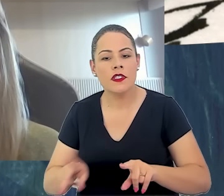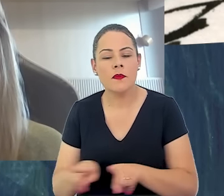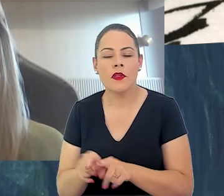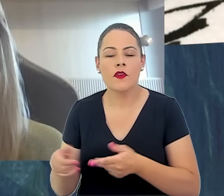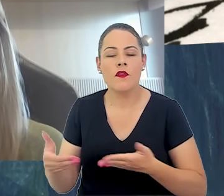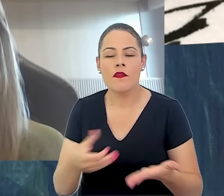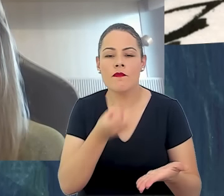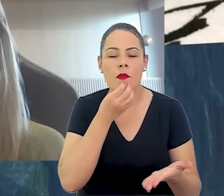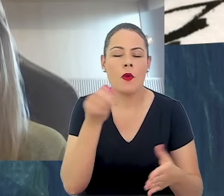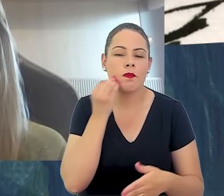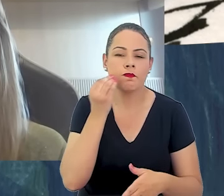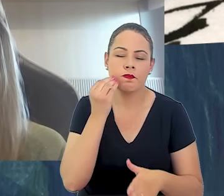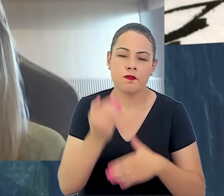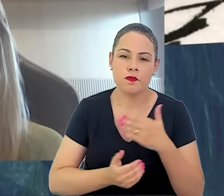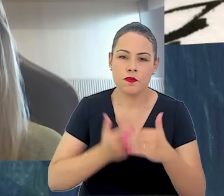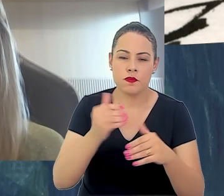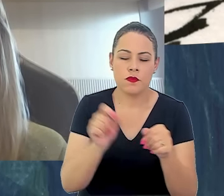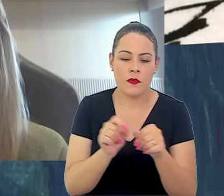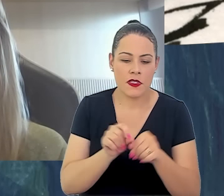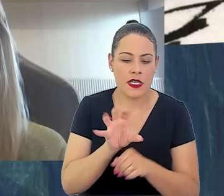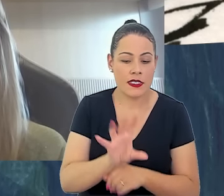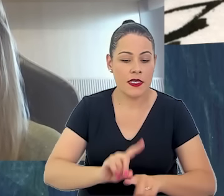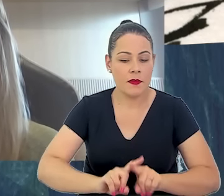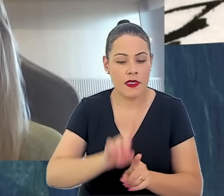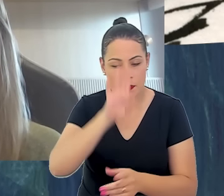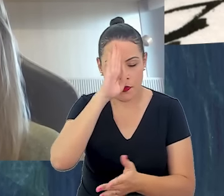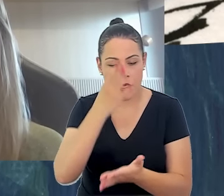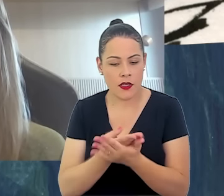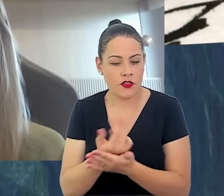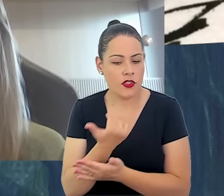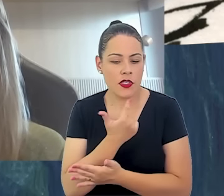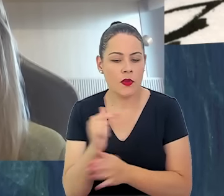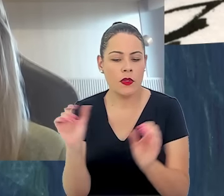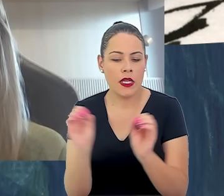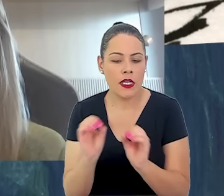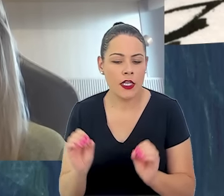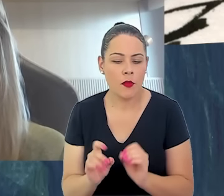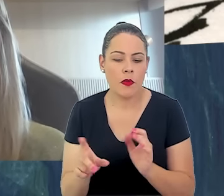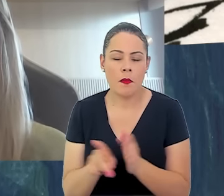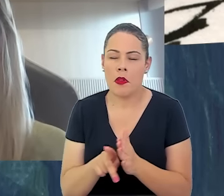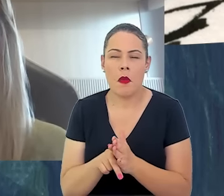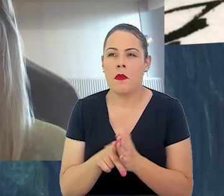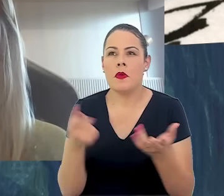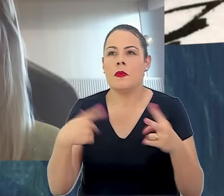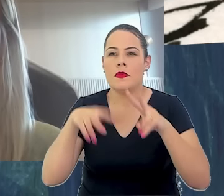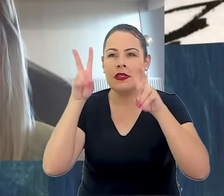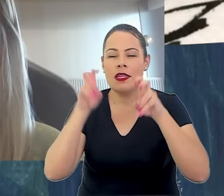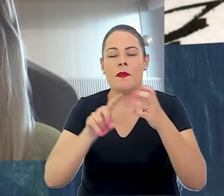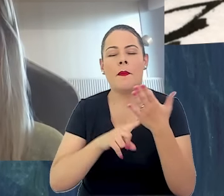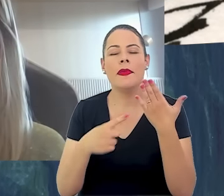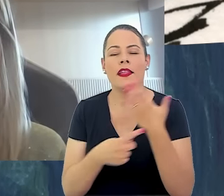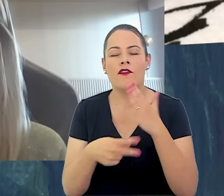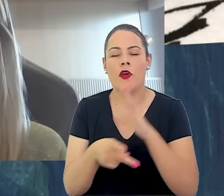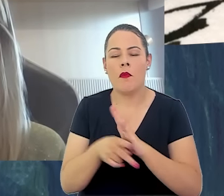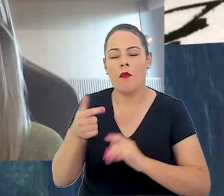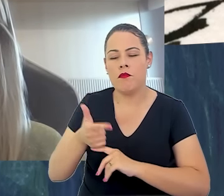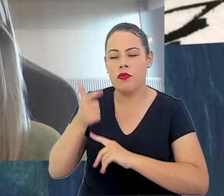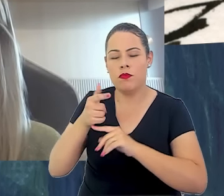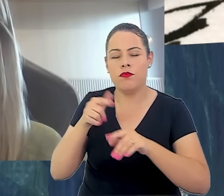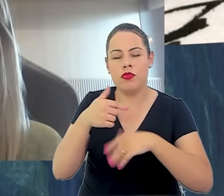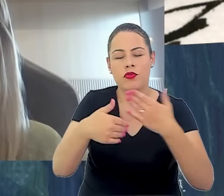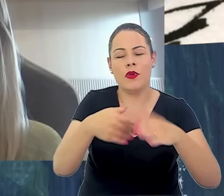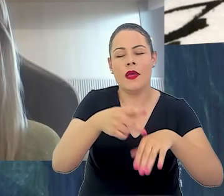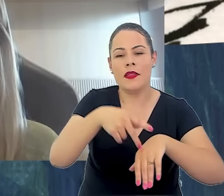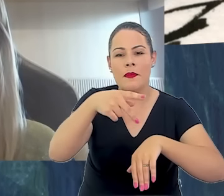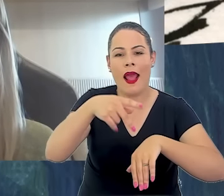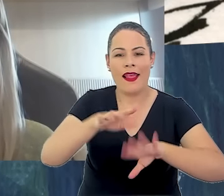boas oportunidades para isso. Mas eu acho que não existe nenhuma bala de prata, né? E aí, nesse sentido, eu